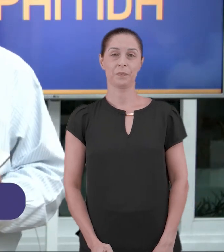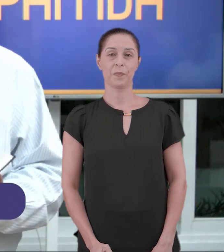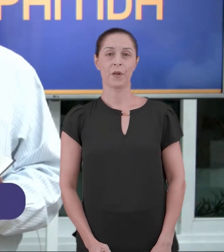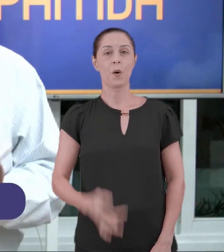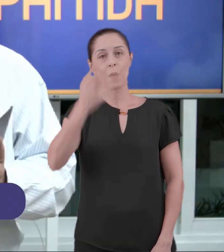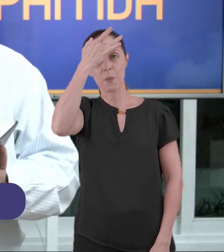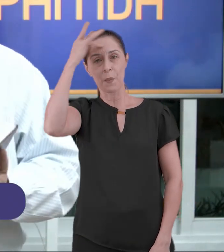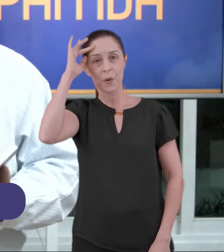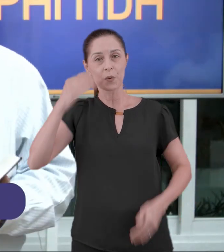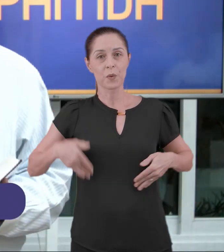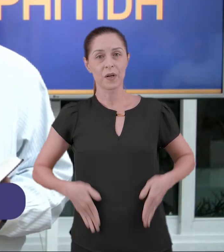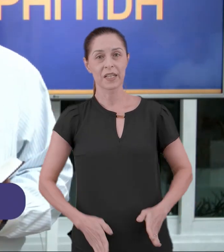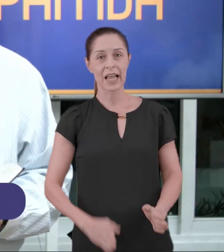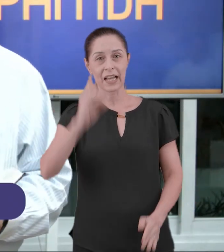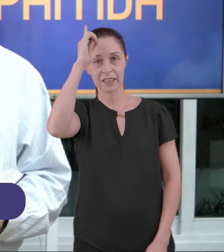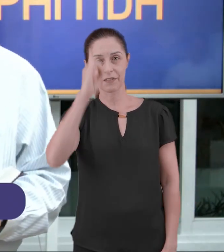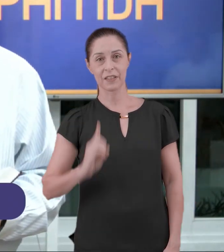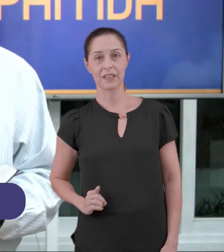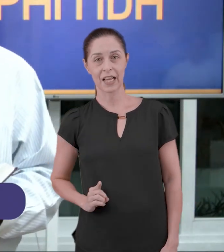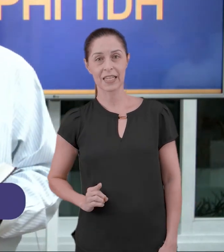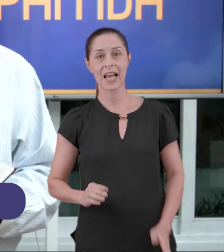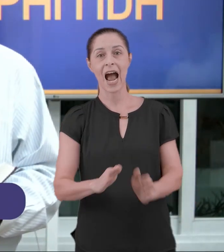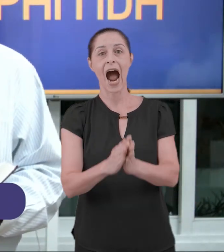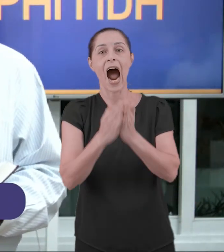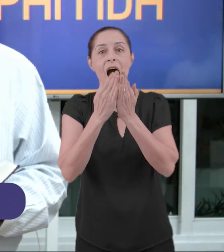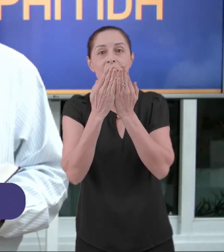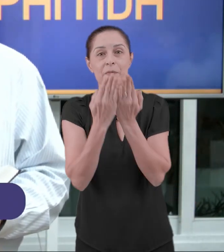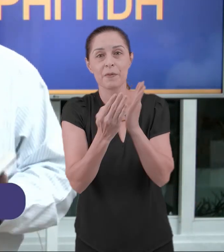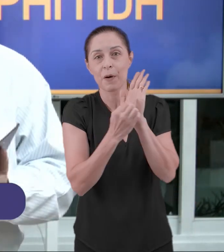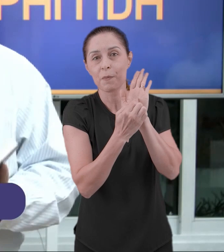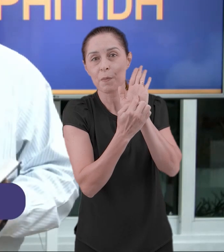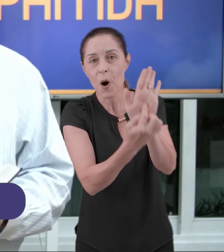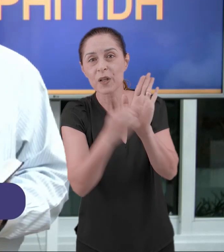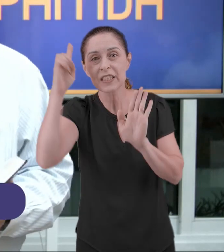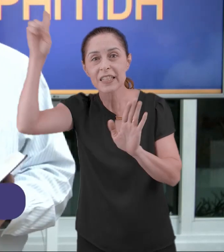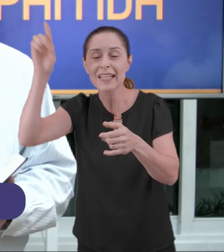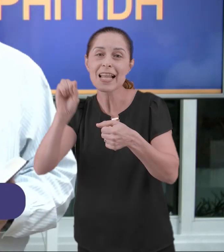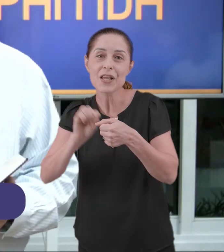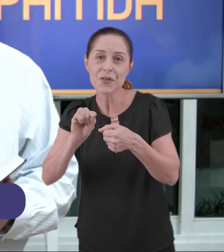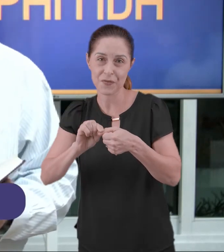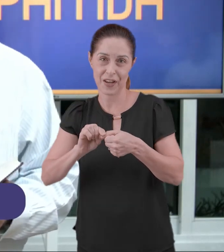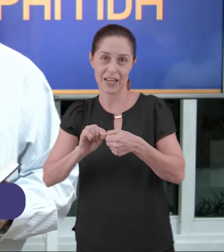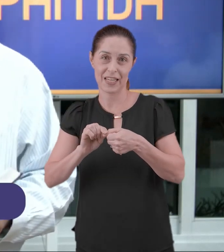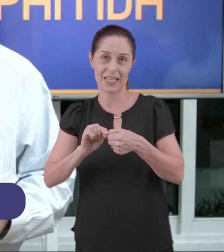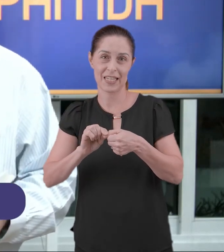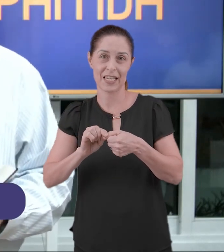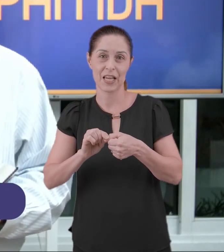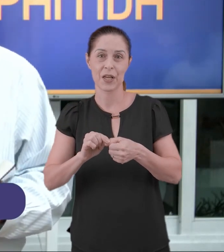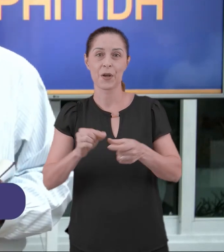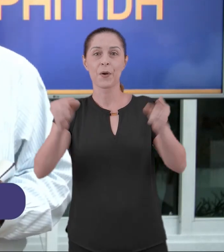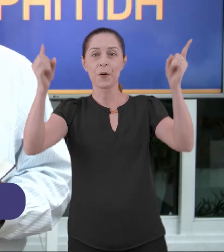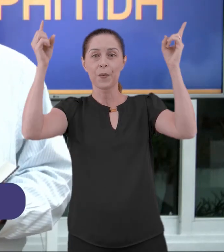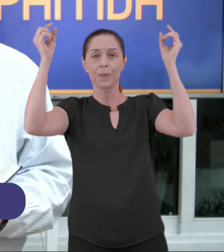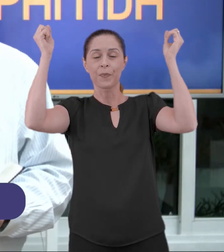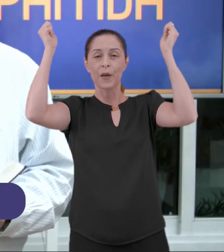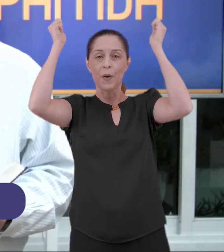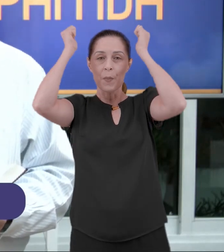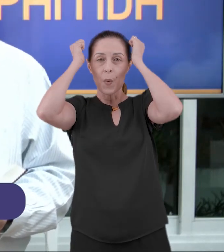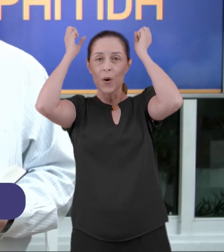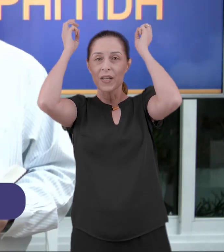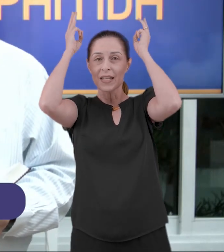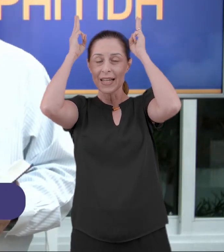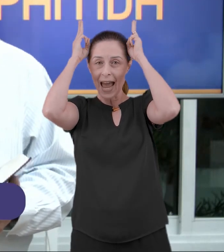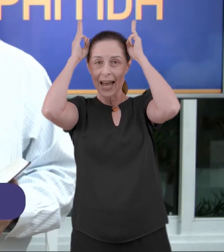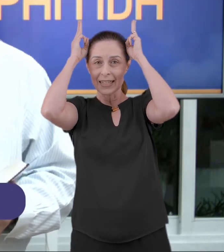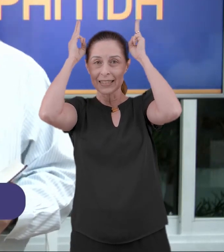fala que Deus nos fez assim. Ele diz isso para Moisés, lá em Êxodo, capítulo 3. E quando